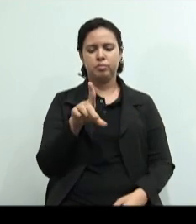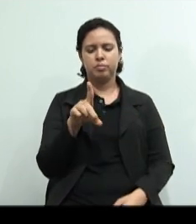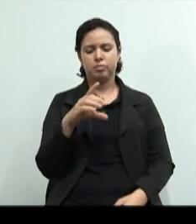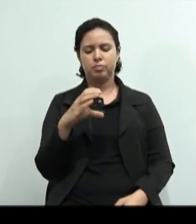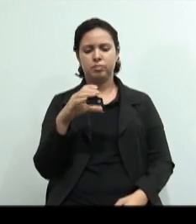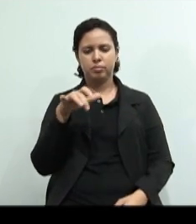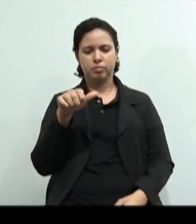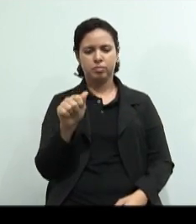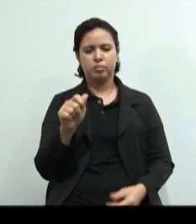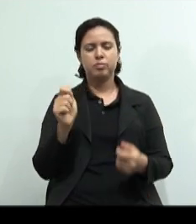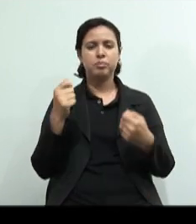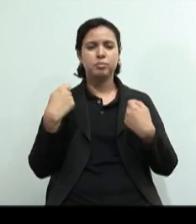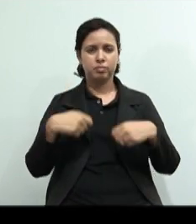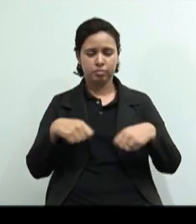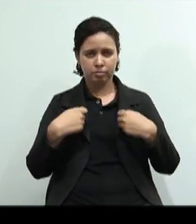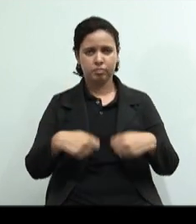realizar